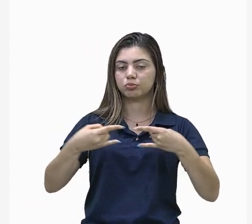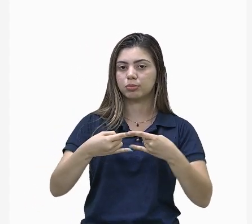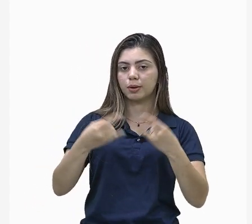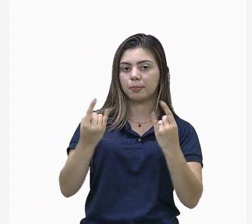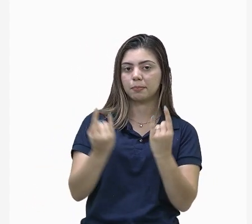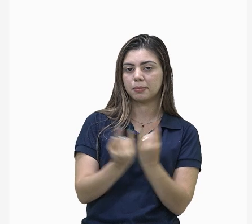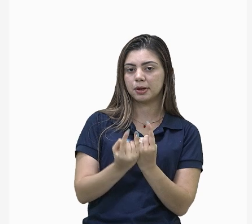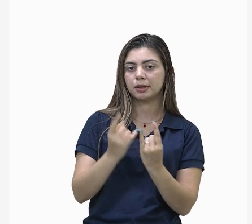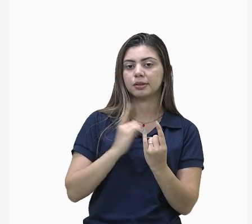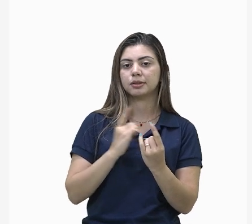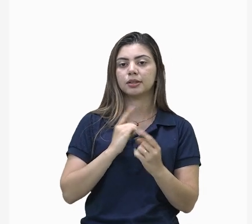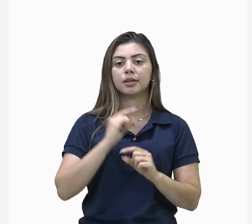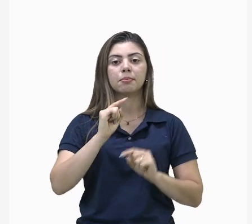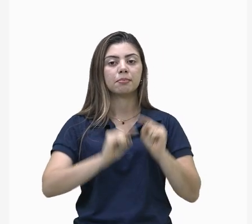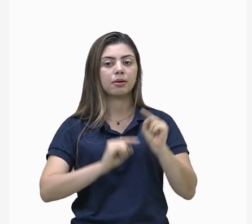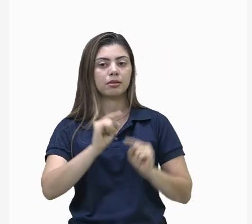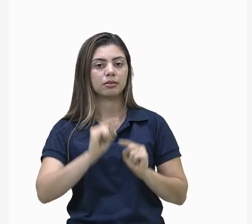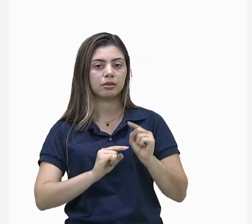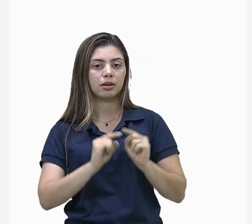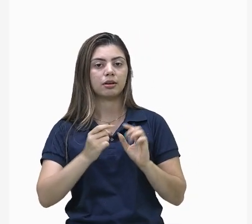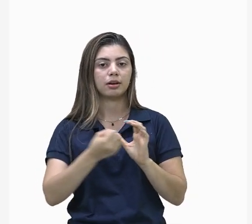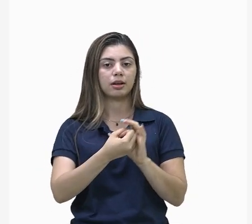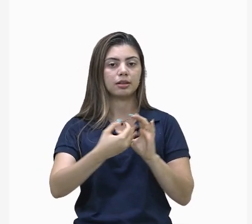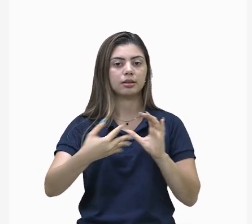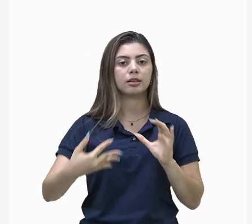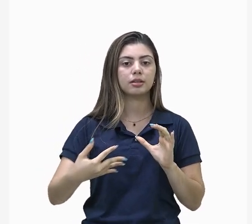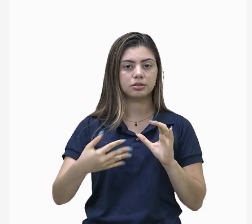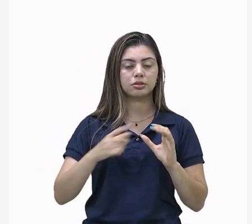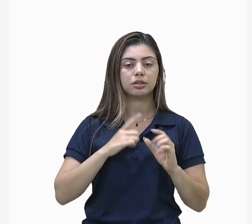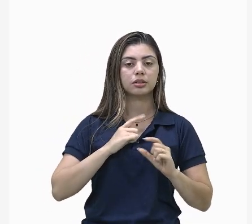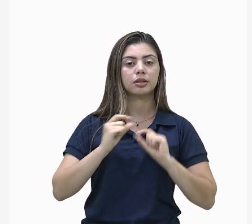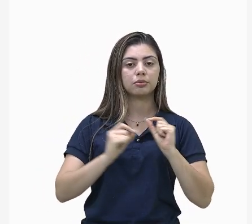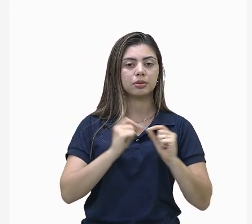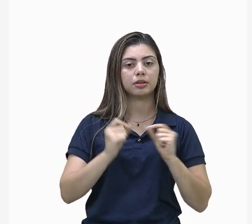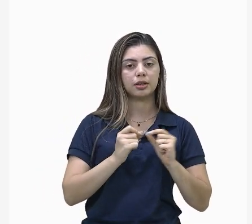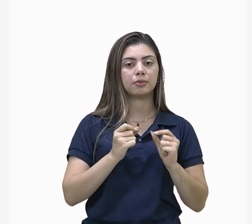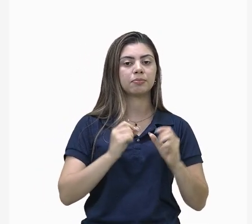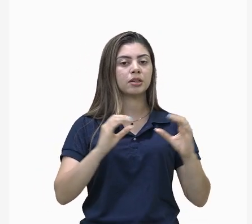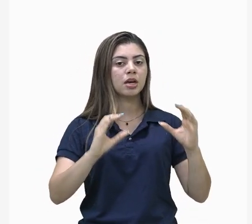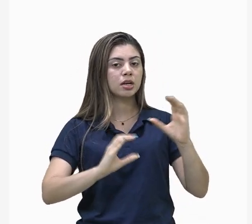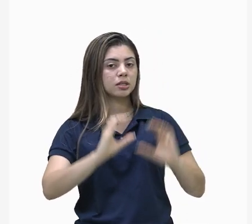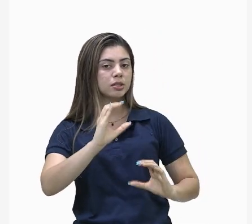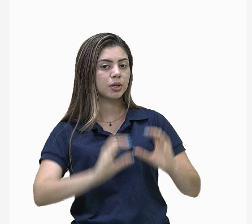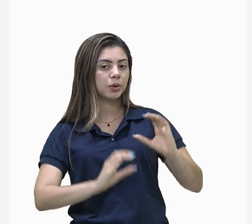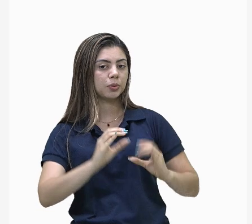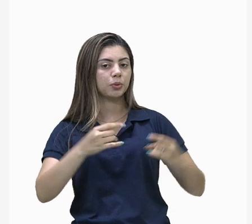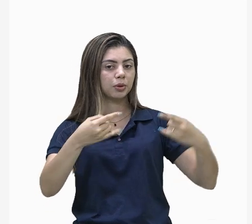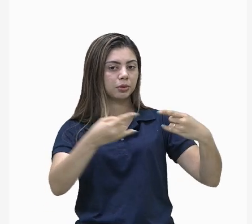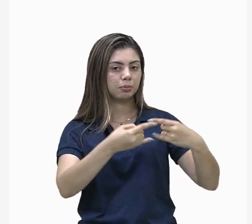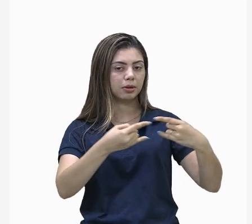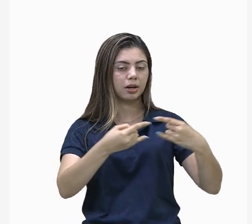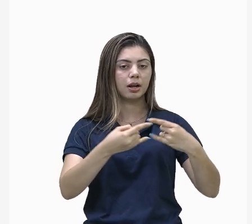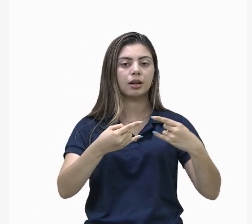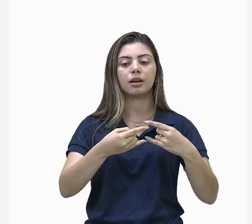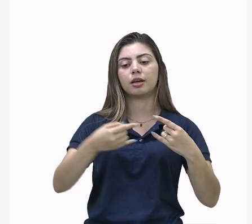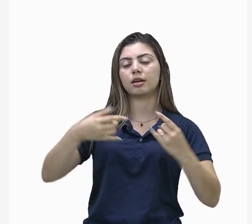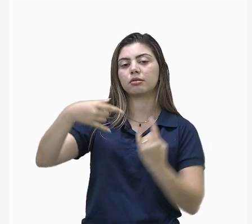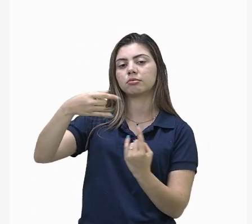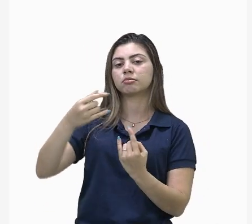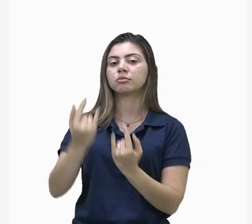elementos e arranjos de circuitos paralelos quanto de circuitos em